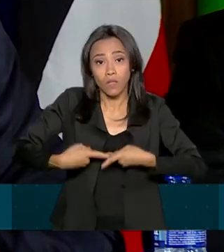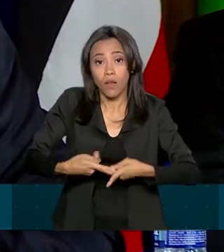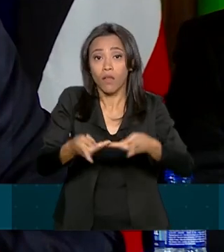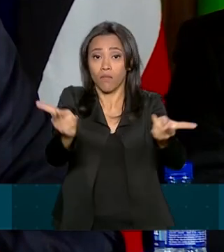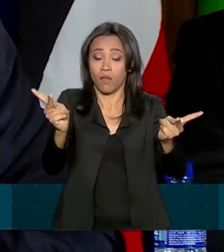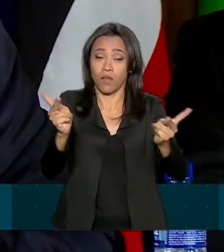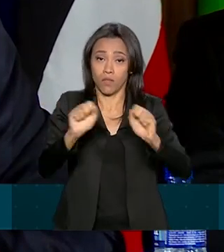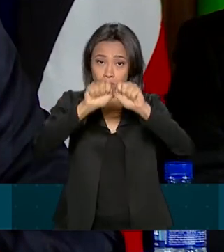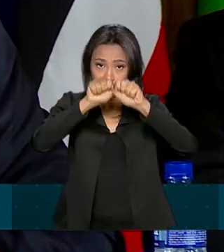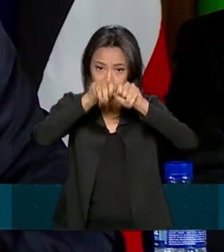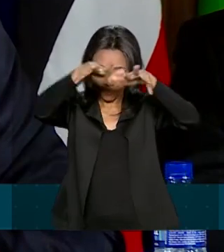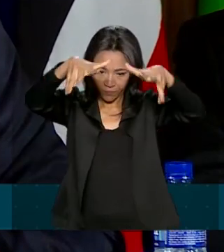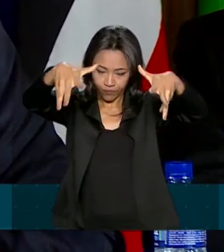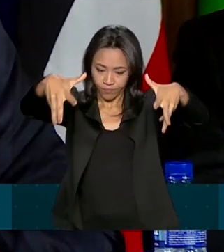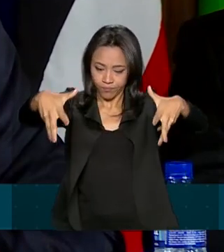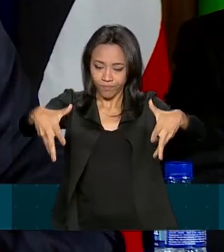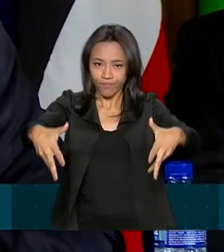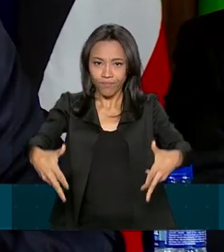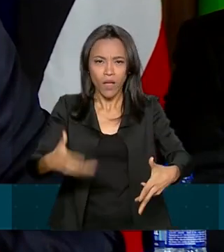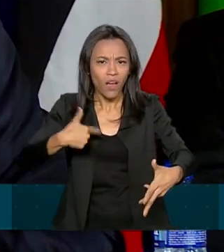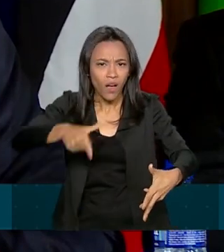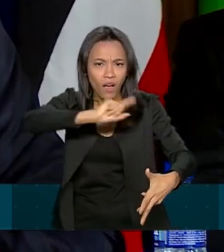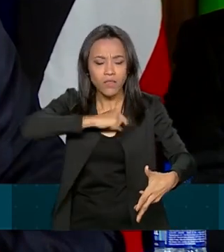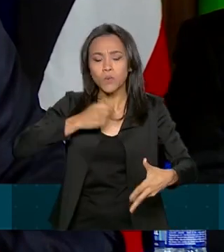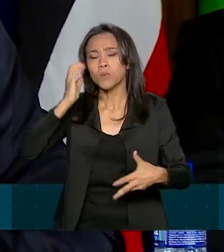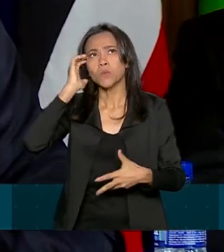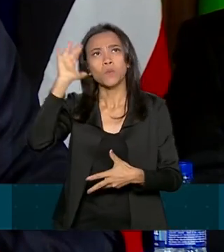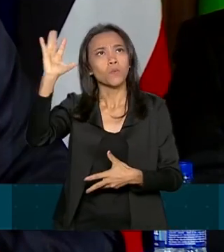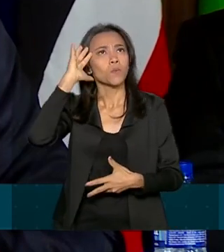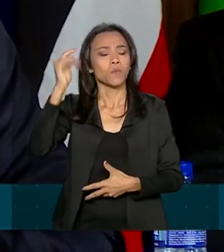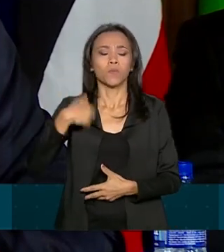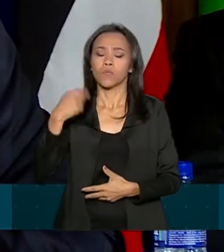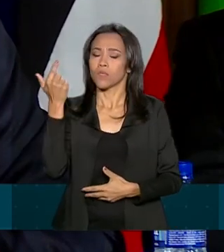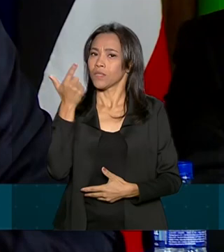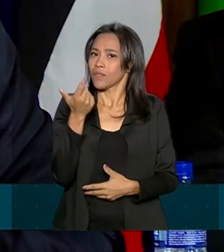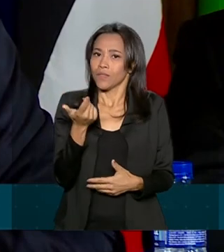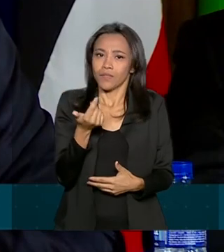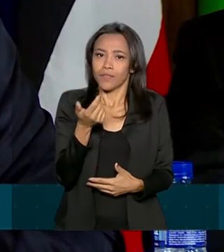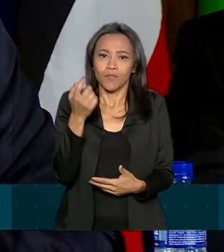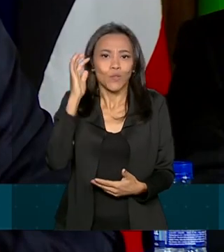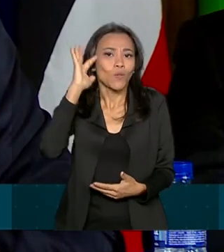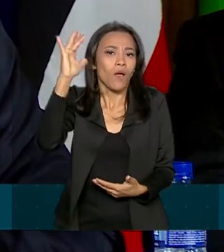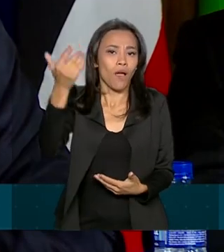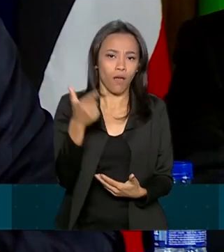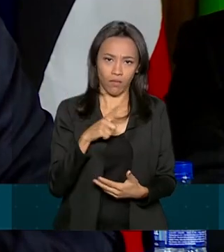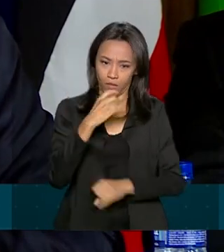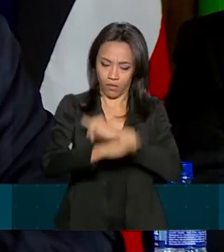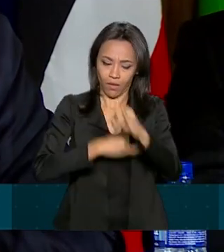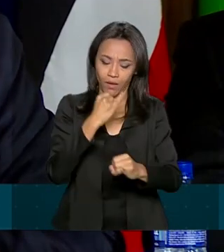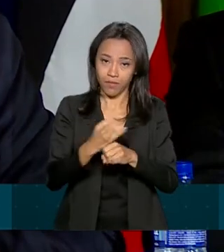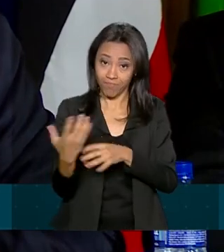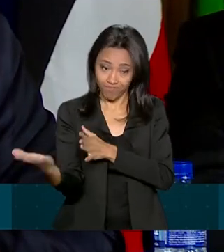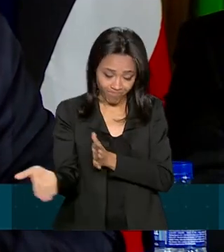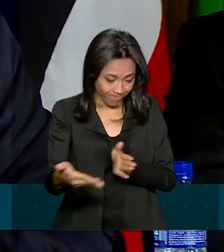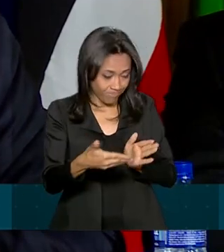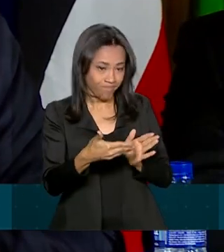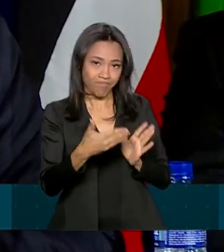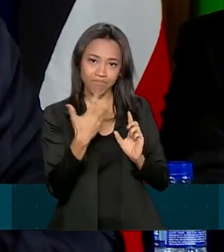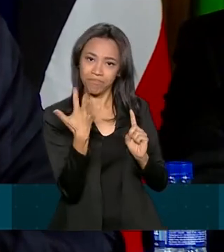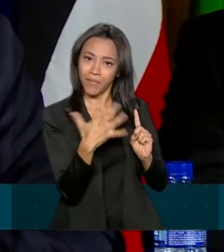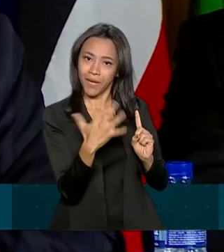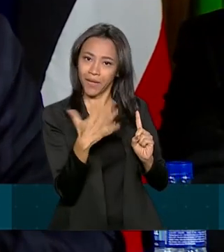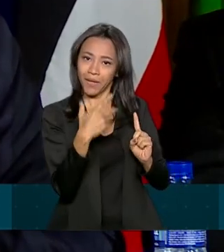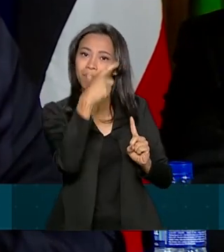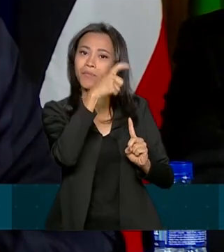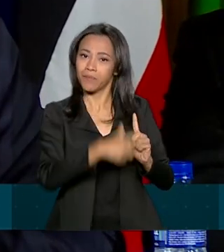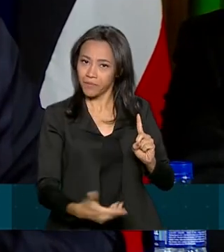onde realmente não se sonhava ter sinal de internet. Então, parabéns ao Marcos Pontes, não é de Pernambuco,